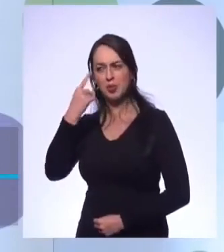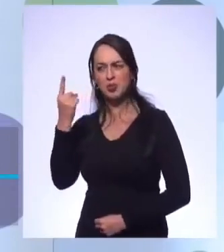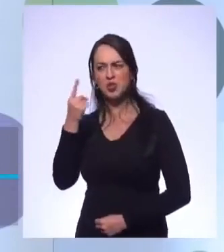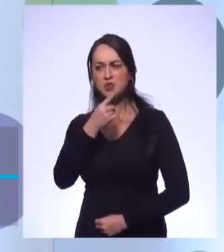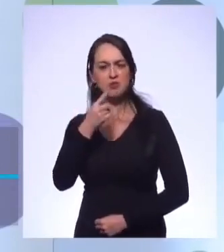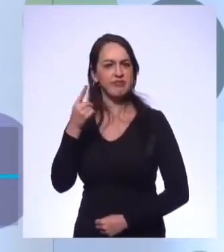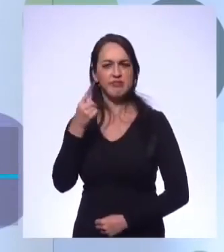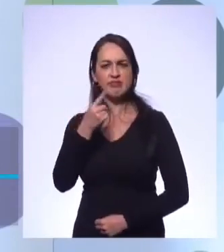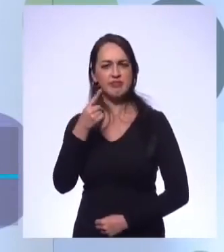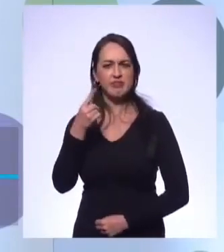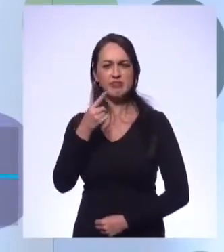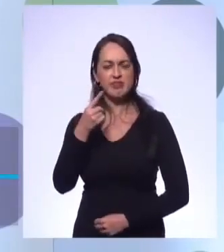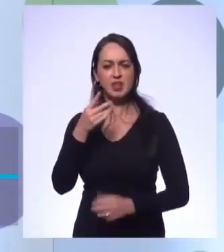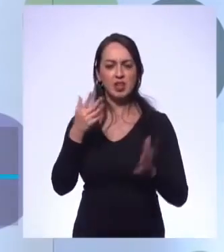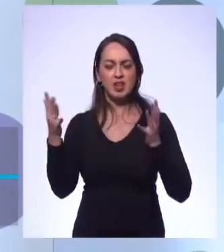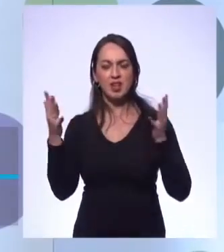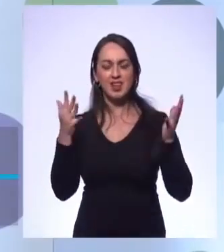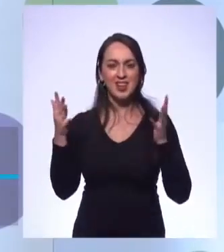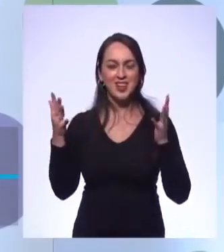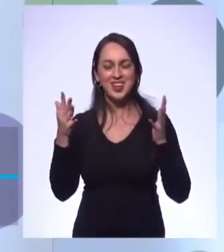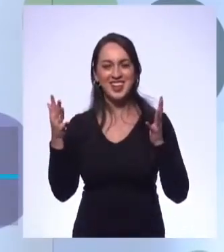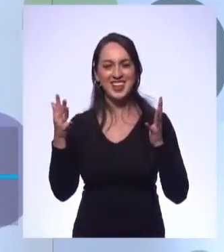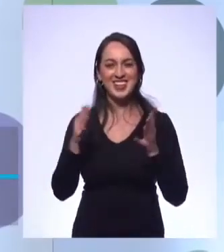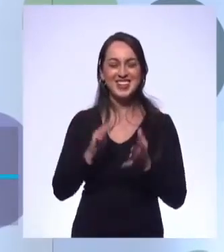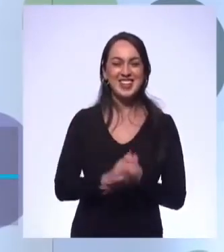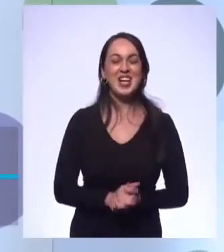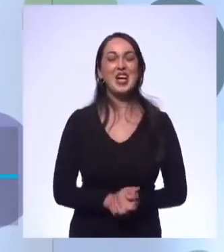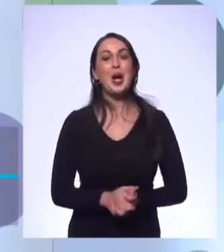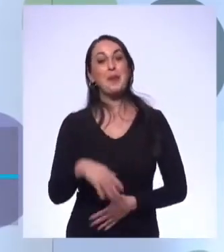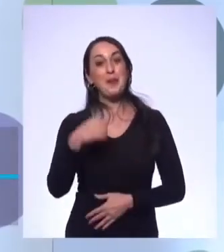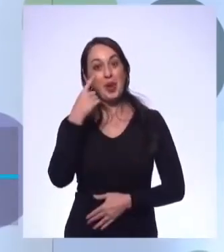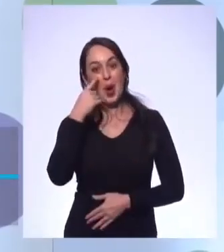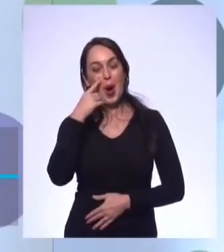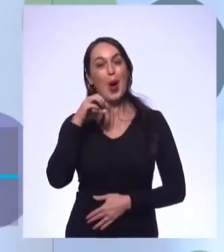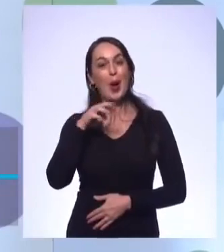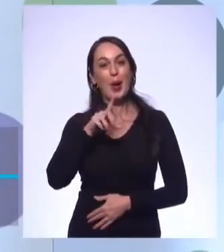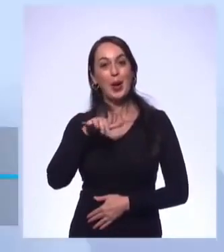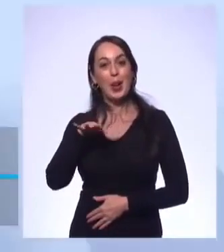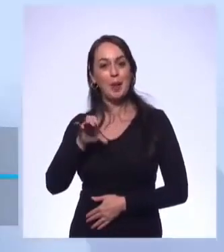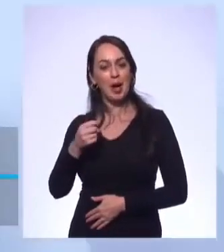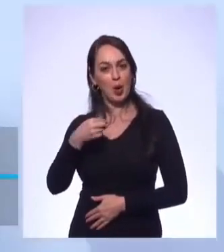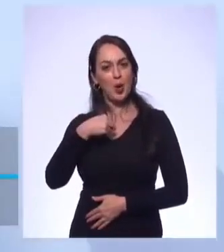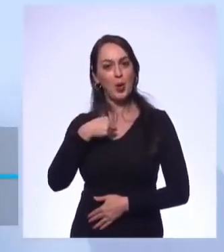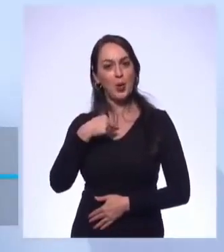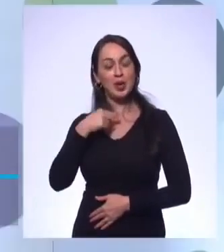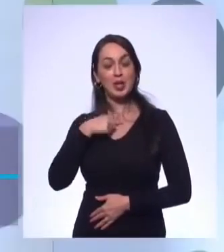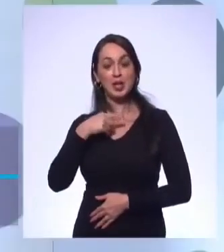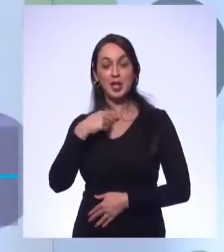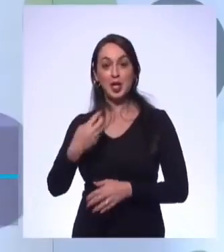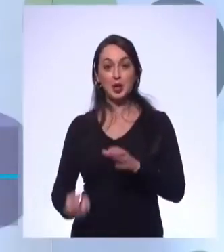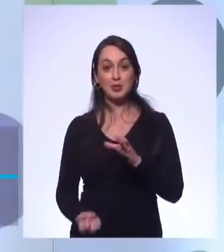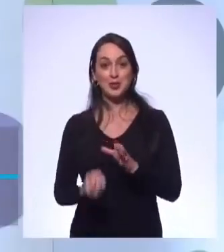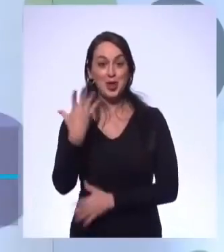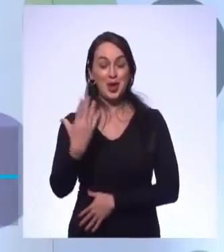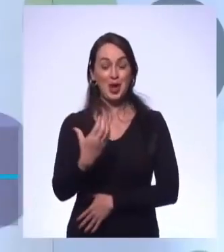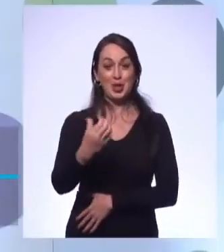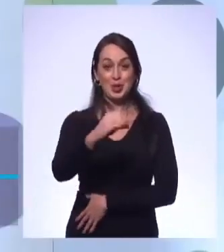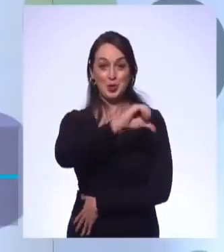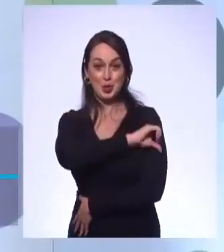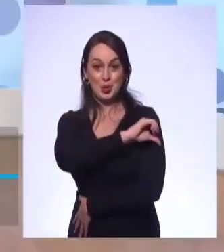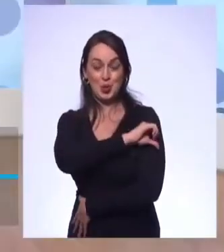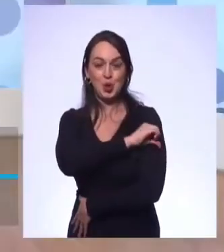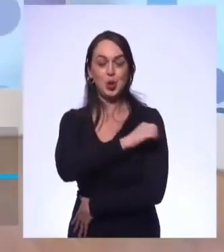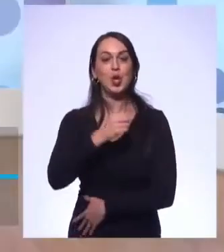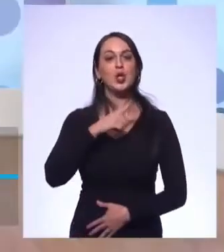certa, gente? Isso. Então, Se perdeu com o estúdio novo, né? Tudo Gente, bem. olha só, Mauro e eu estreamos no nono ano, dia 8 de maio, nesse estúdio.